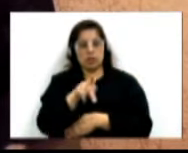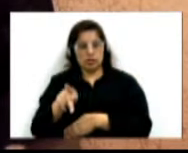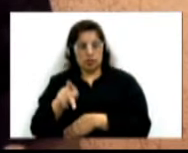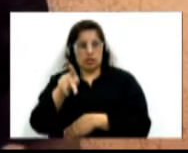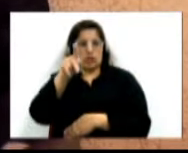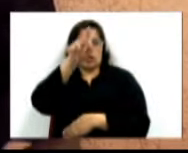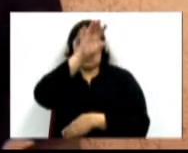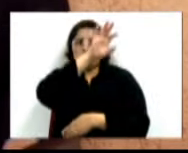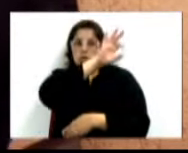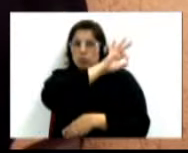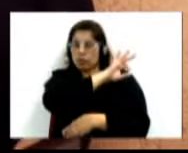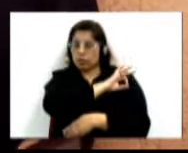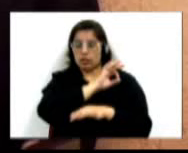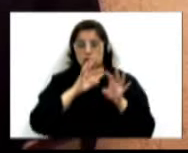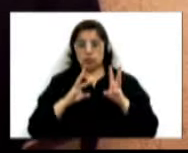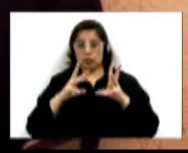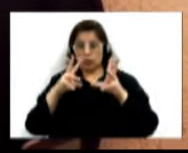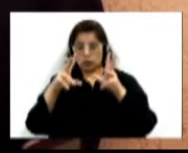dever constitucional.